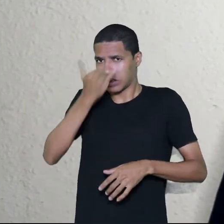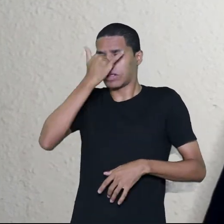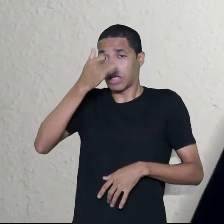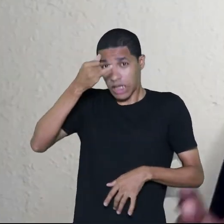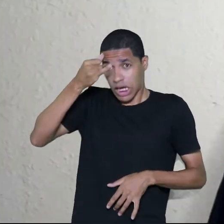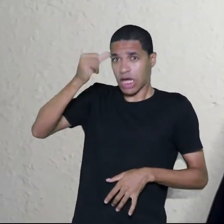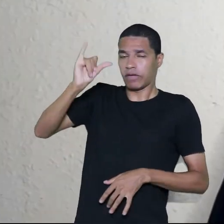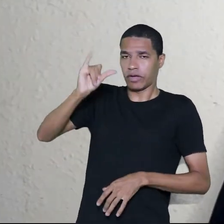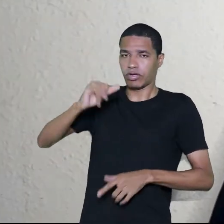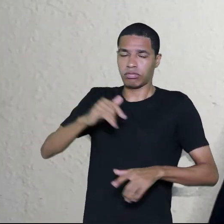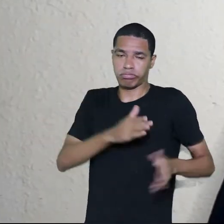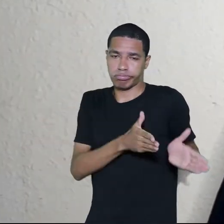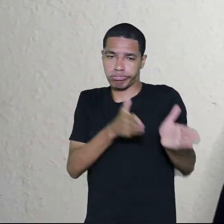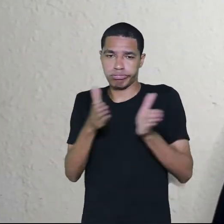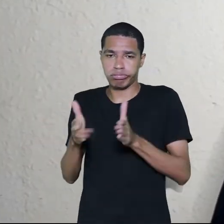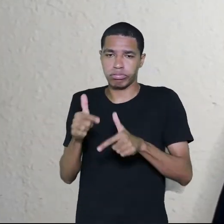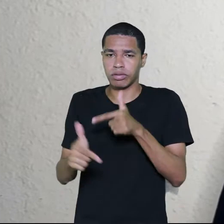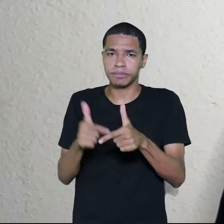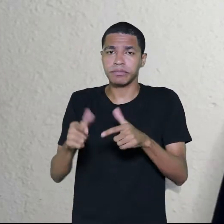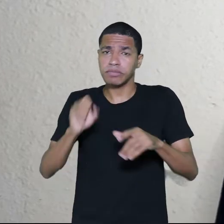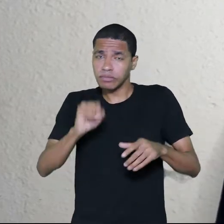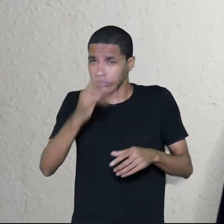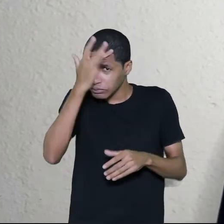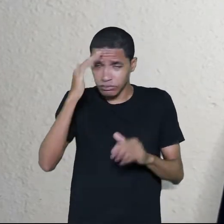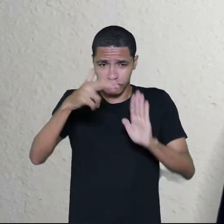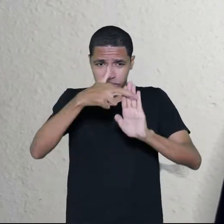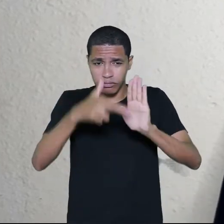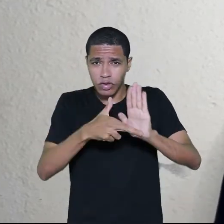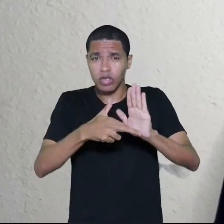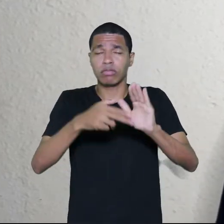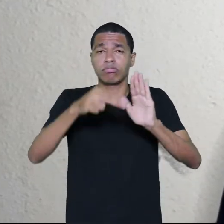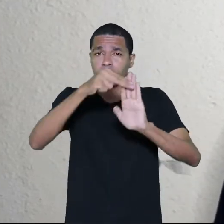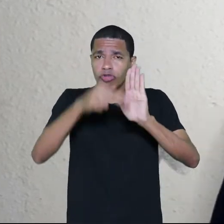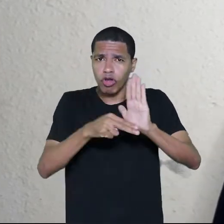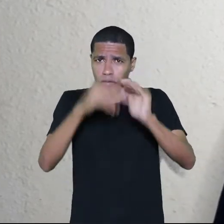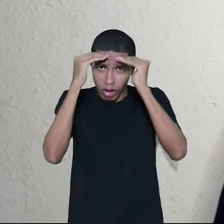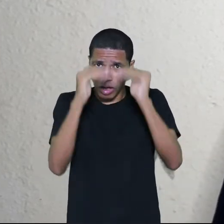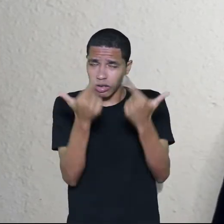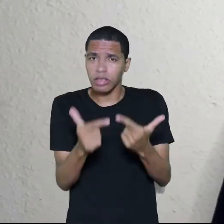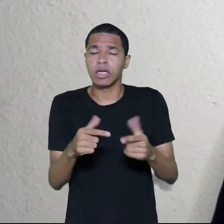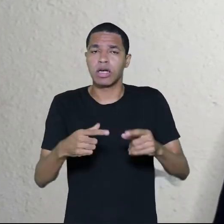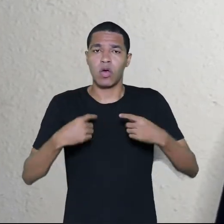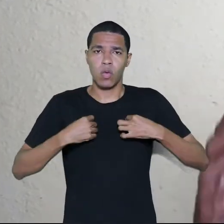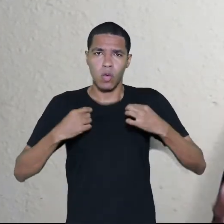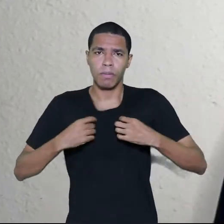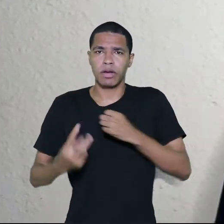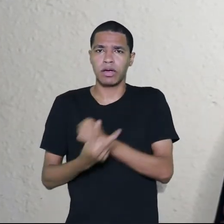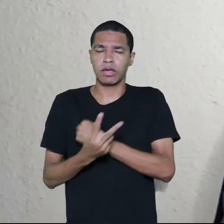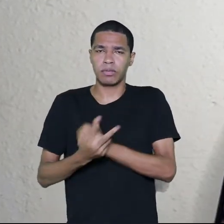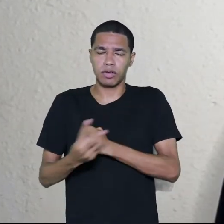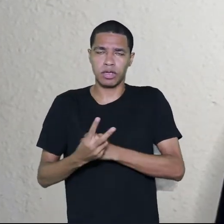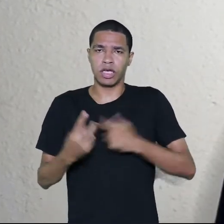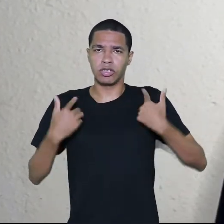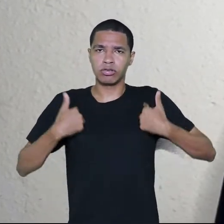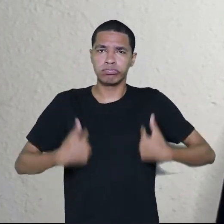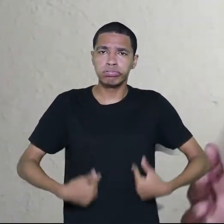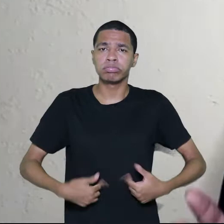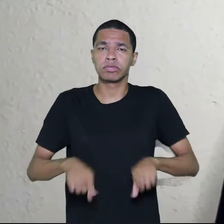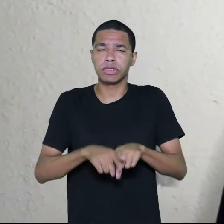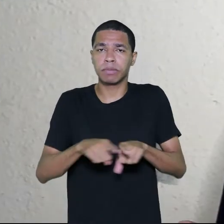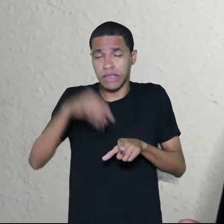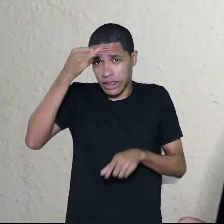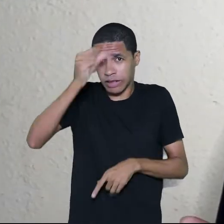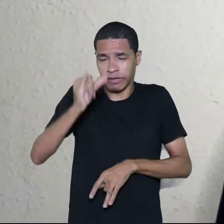durante o trabalho. Caso não seja possível cumprir as normas, também vale lembrar que você deve usar roupas que possuam proteção da condutibilidade,